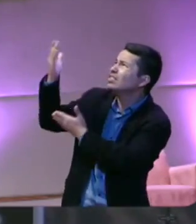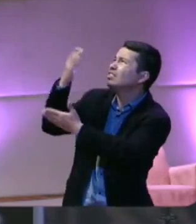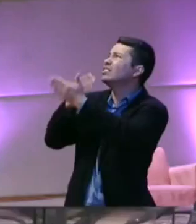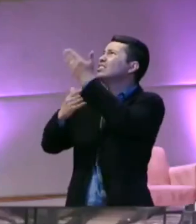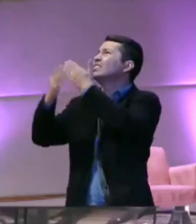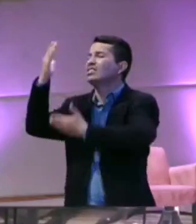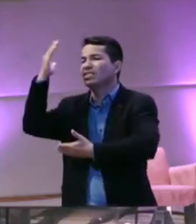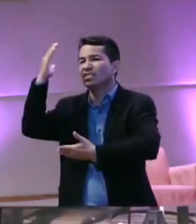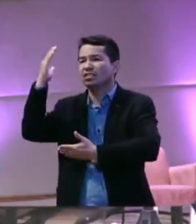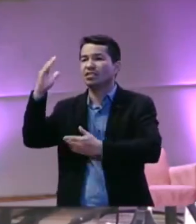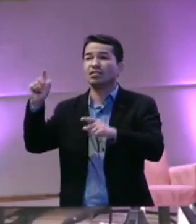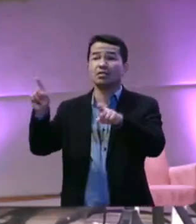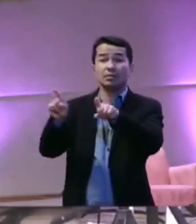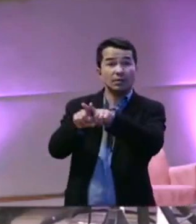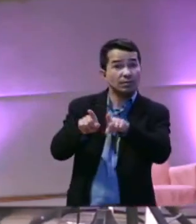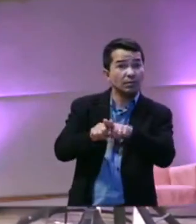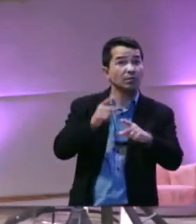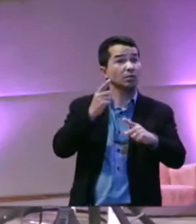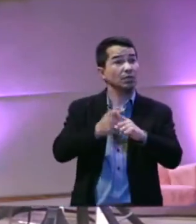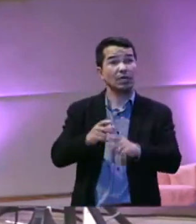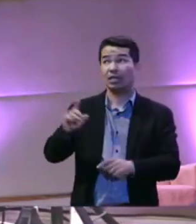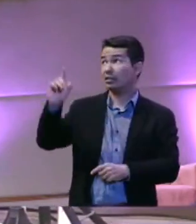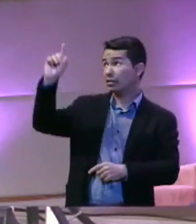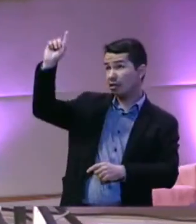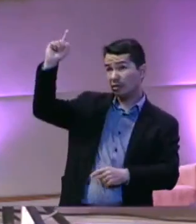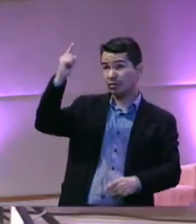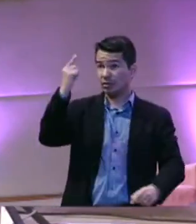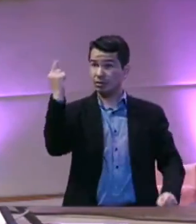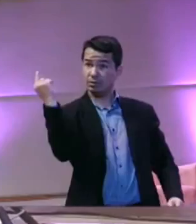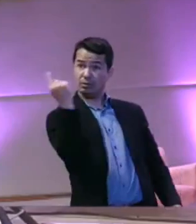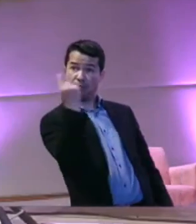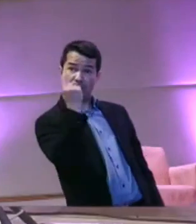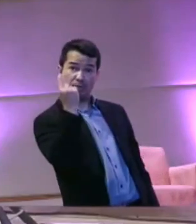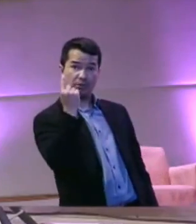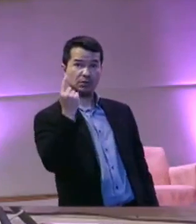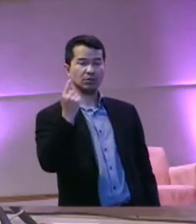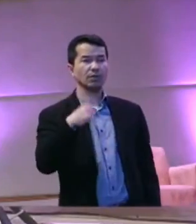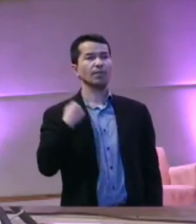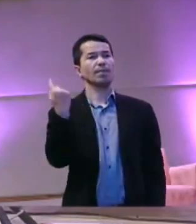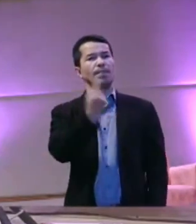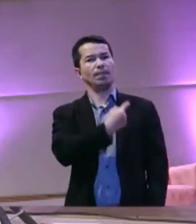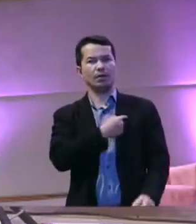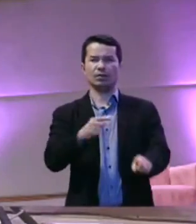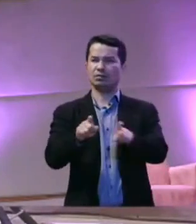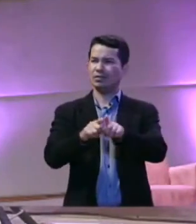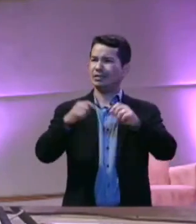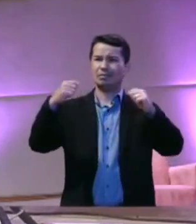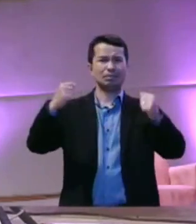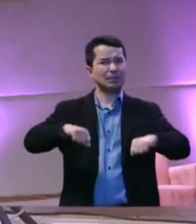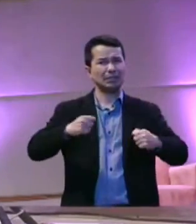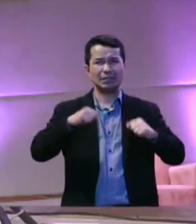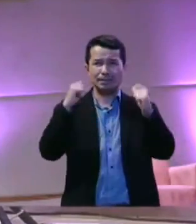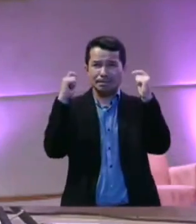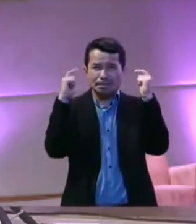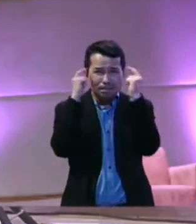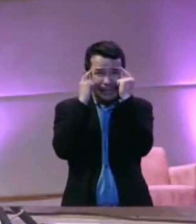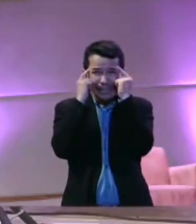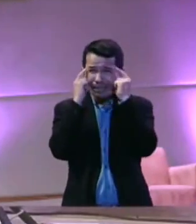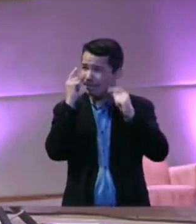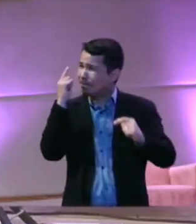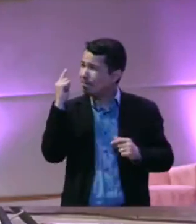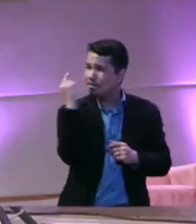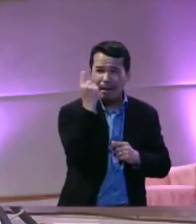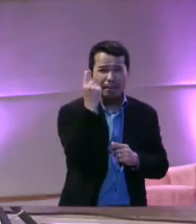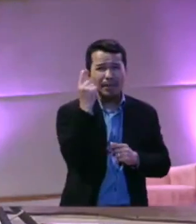O primeiro tem que ser o Senhor. O Senhor tem que estar em primeiro lugar na minha vida. É o Senhor que eu quero. É